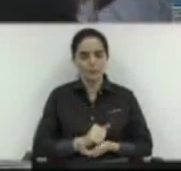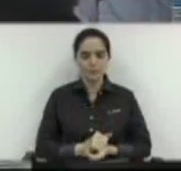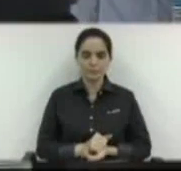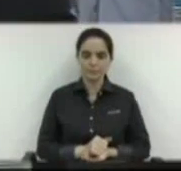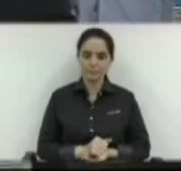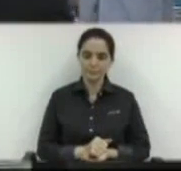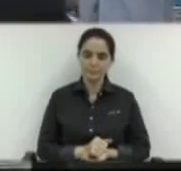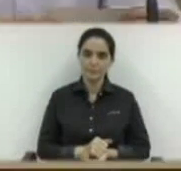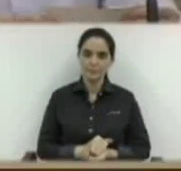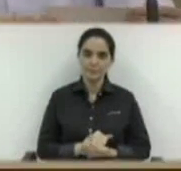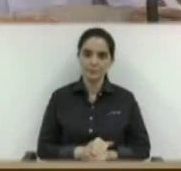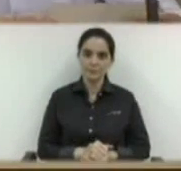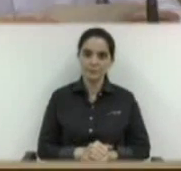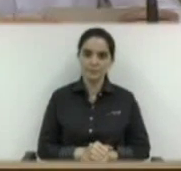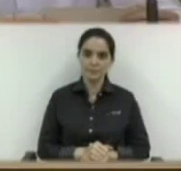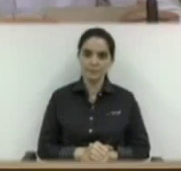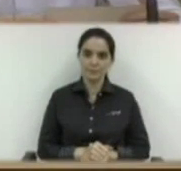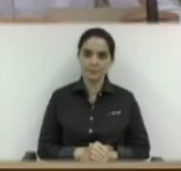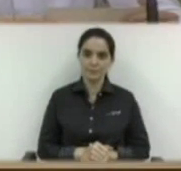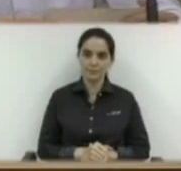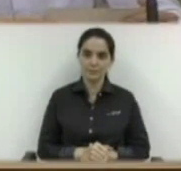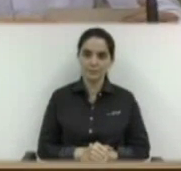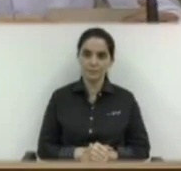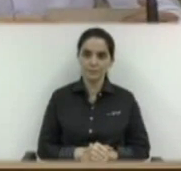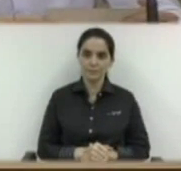para leitura.